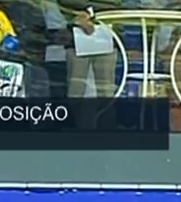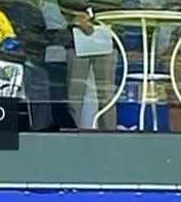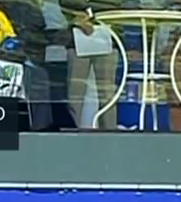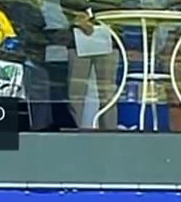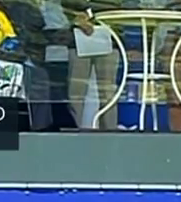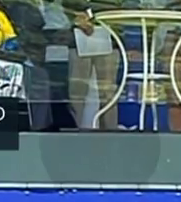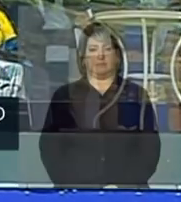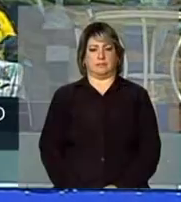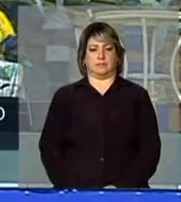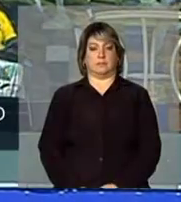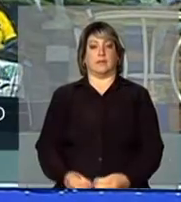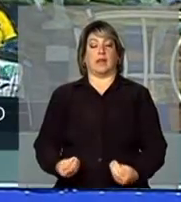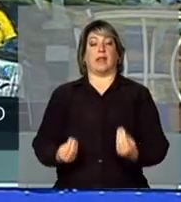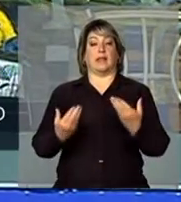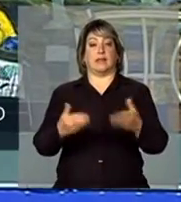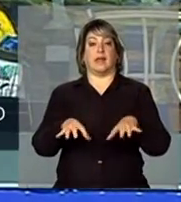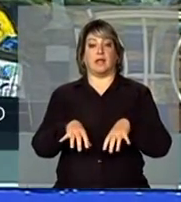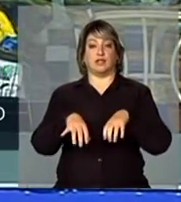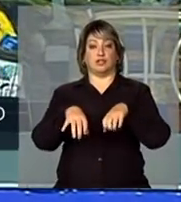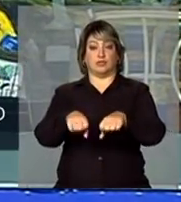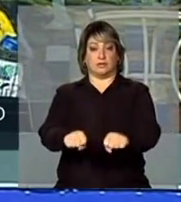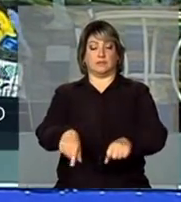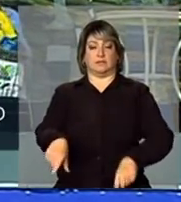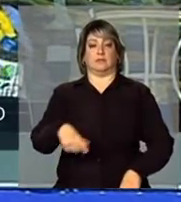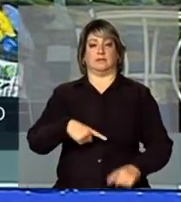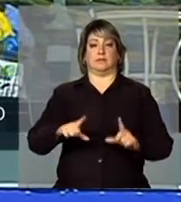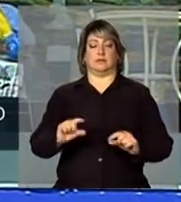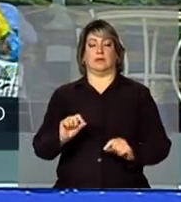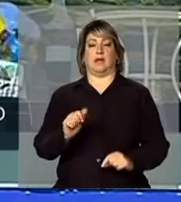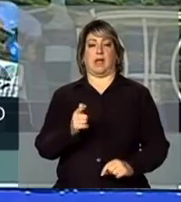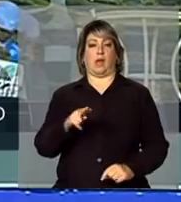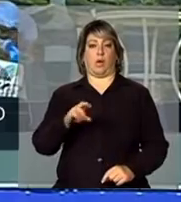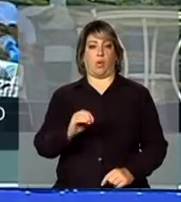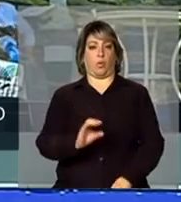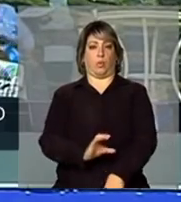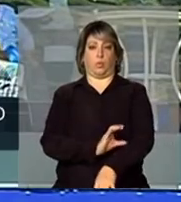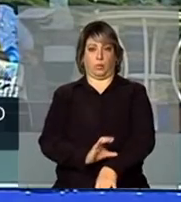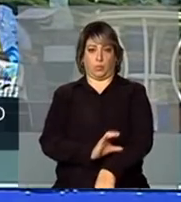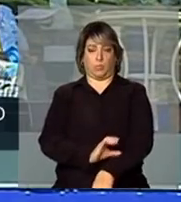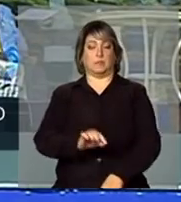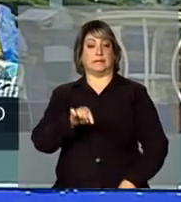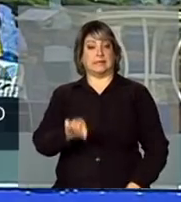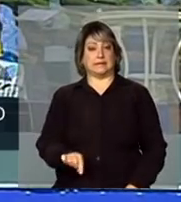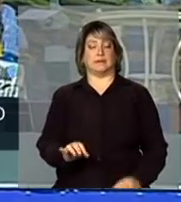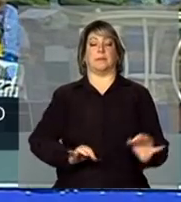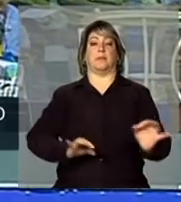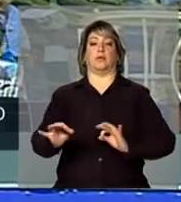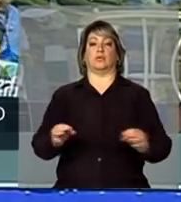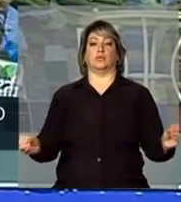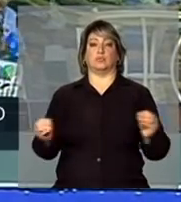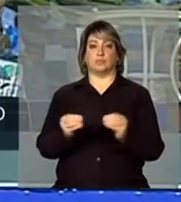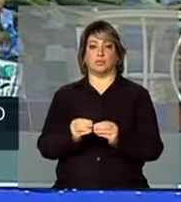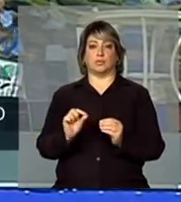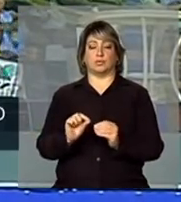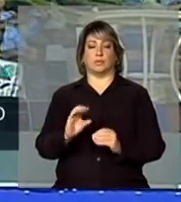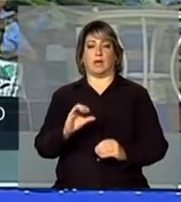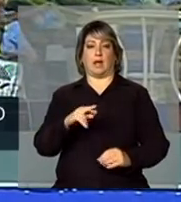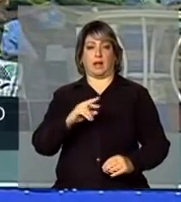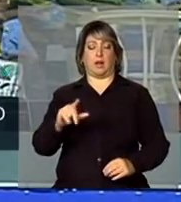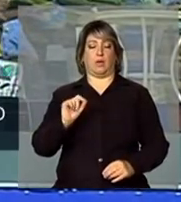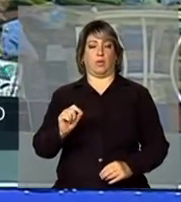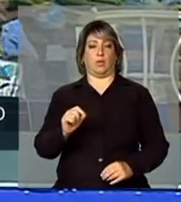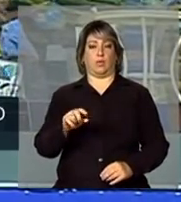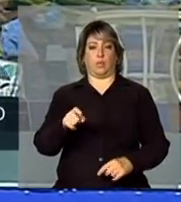Entrega do certificado Agrocurso. O Agrocurso é um projeto conjunto do Canal Rural, da